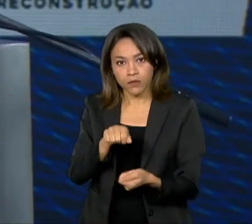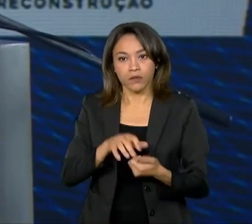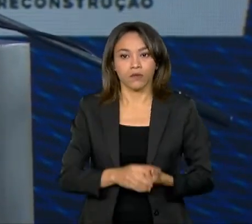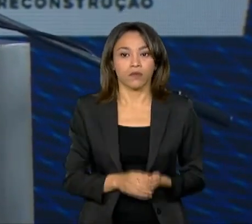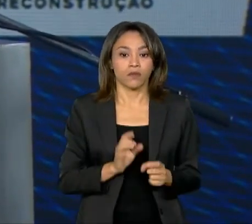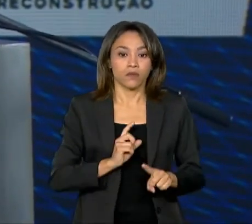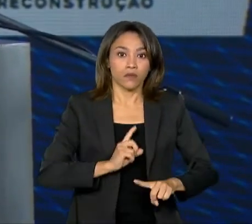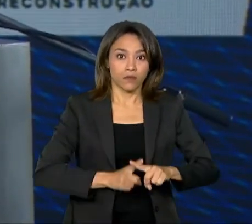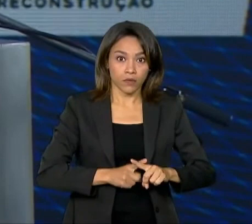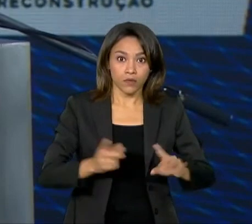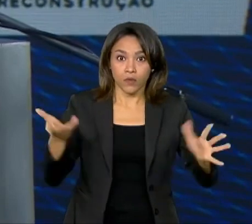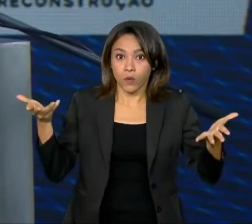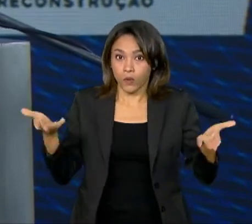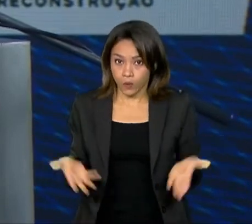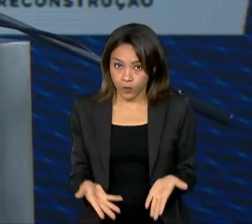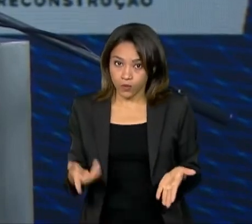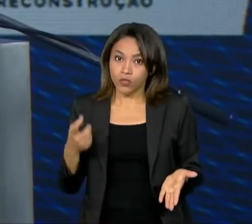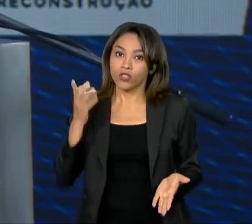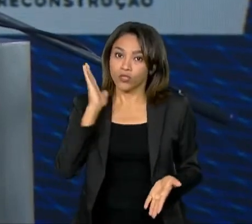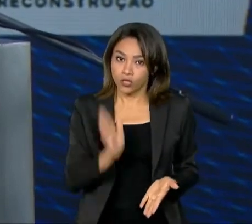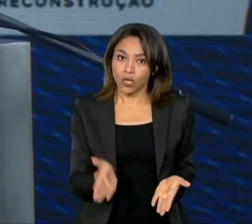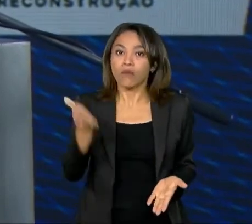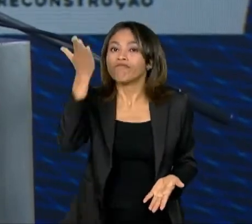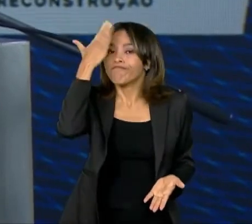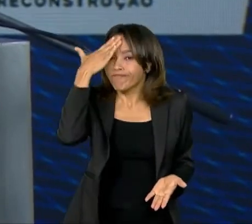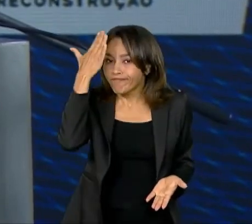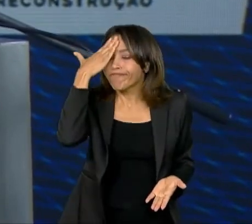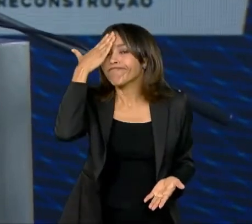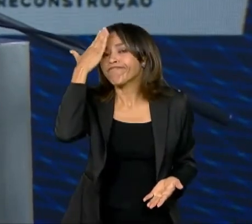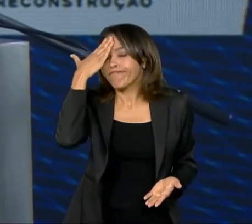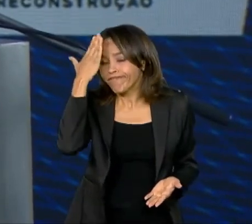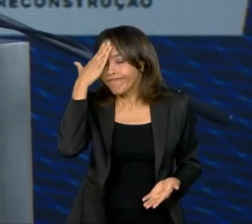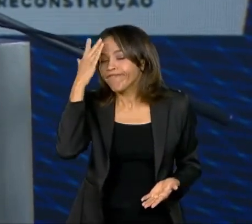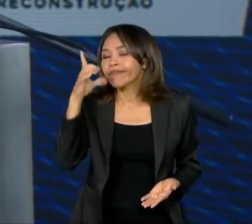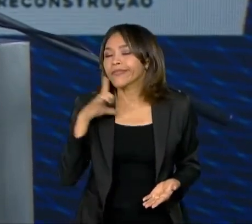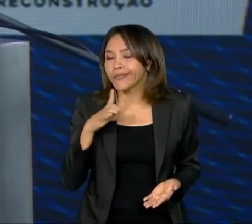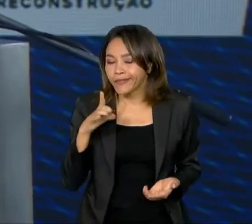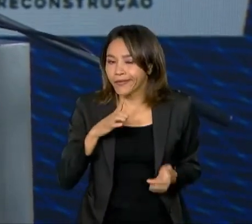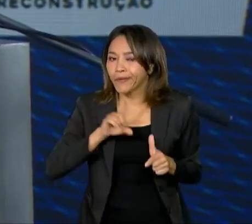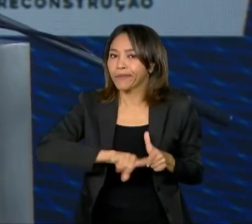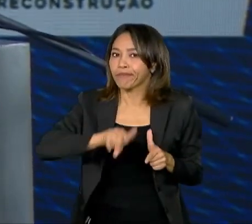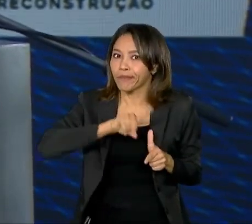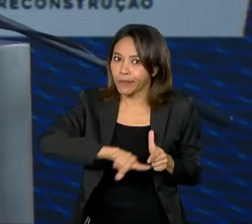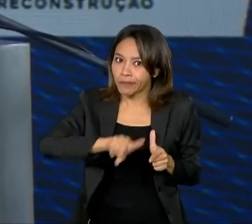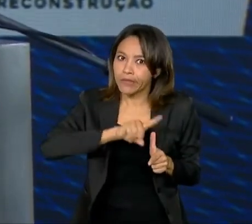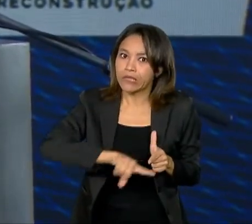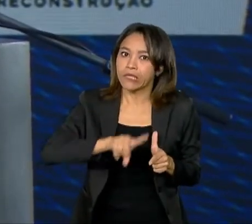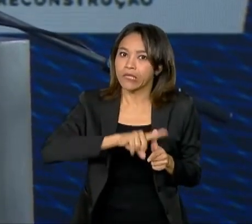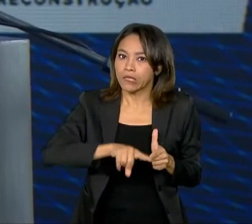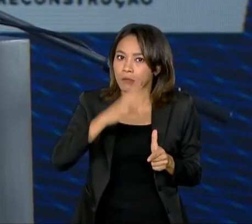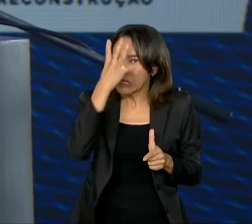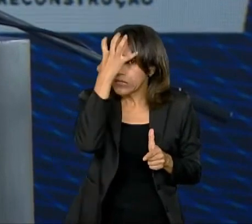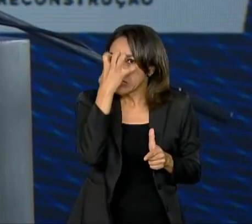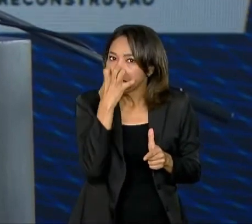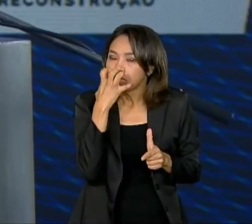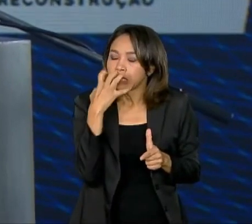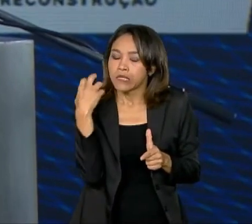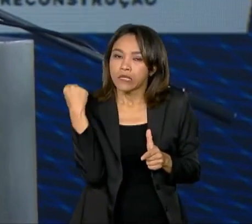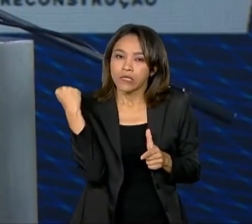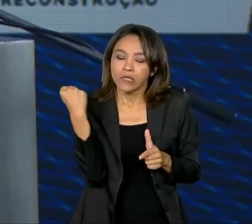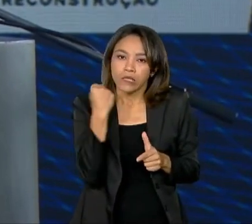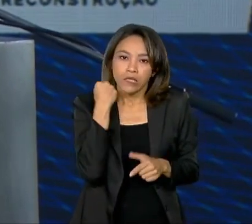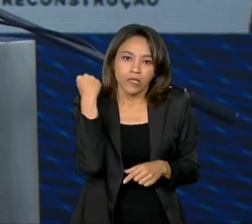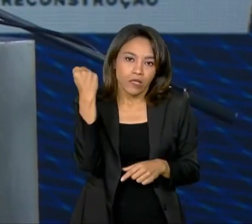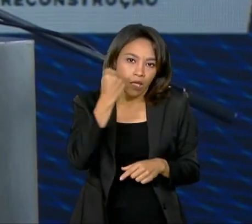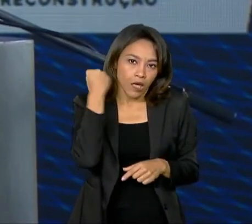porque hoje nós sabemos que existe um problema muito sério de animosidade contra